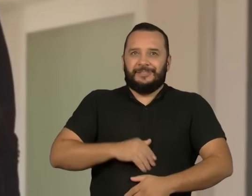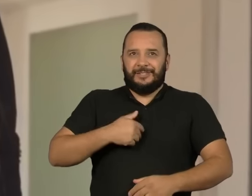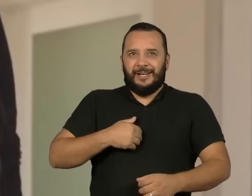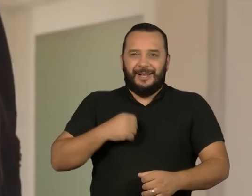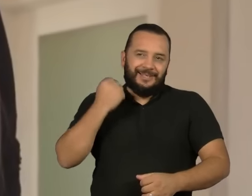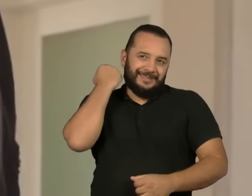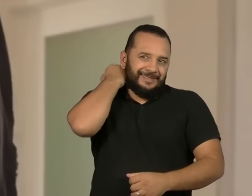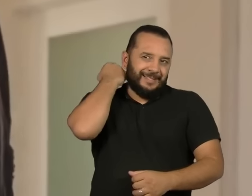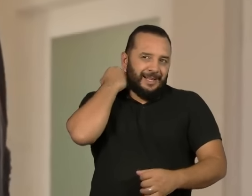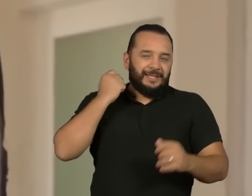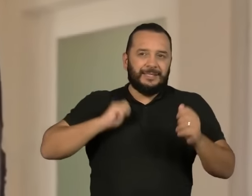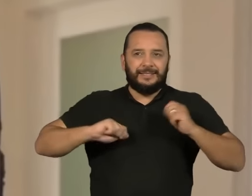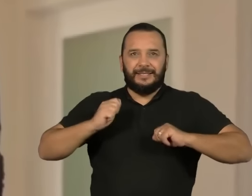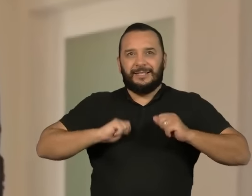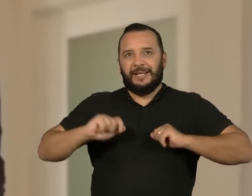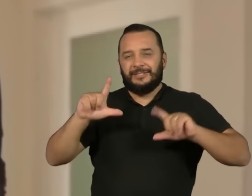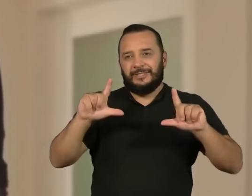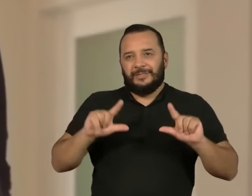e a ansiedade.